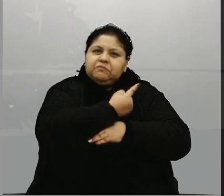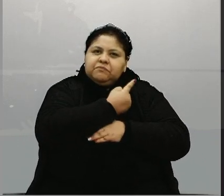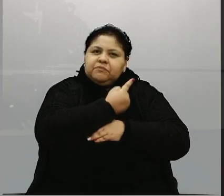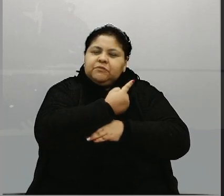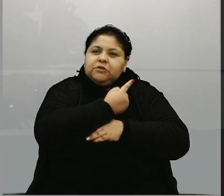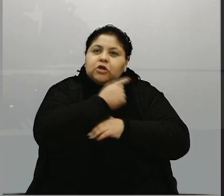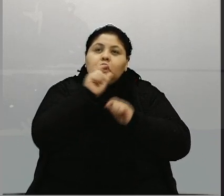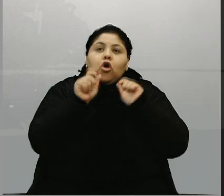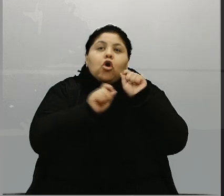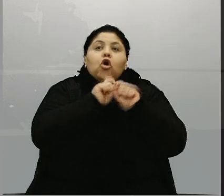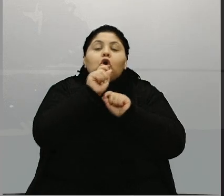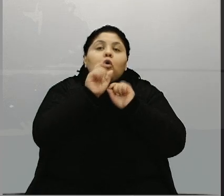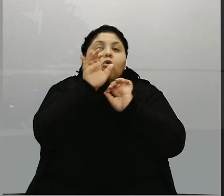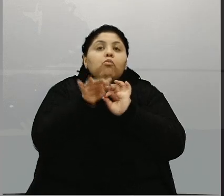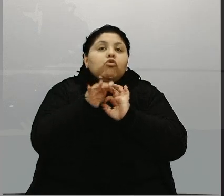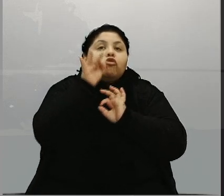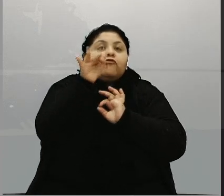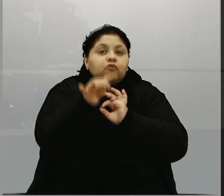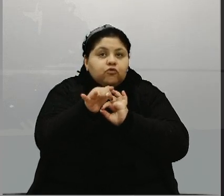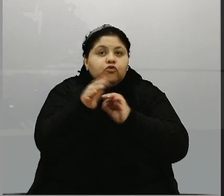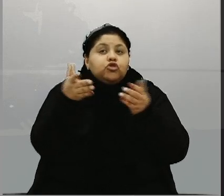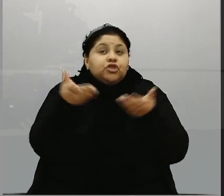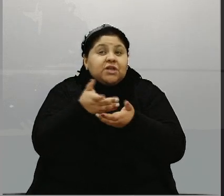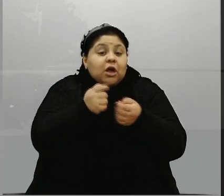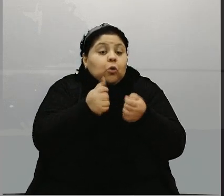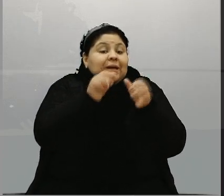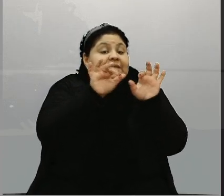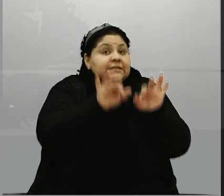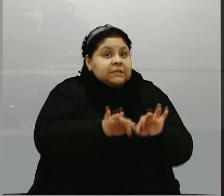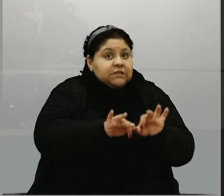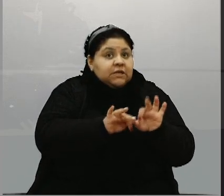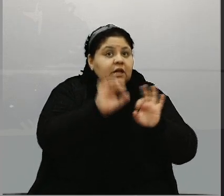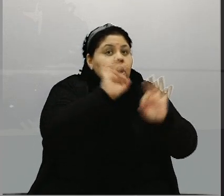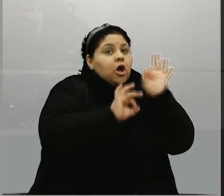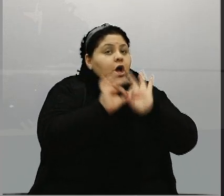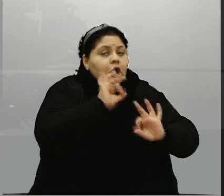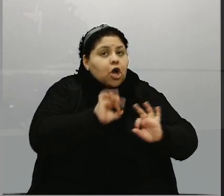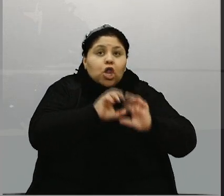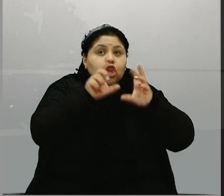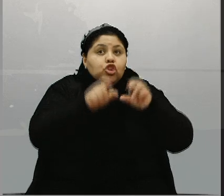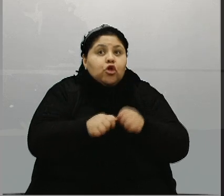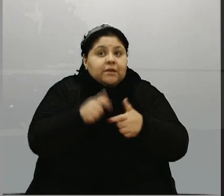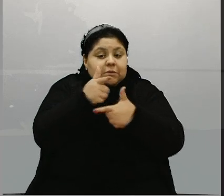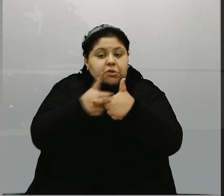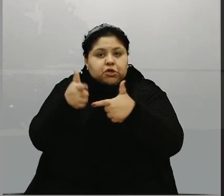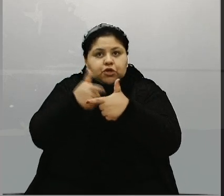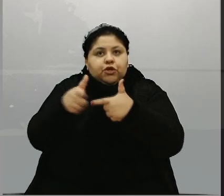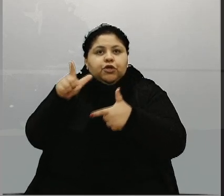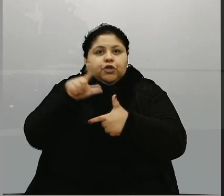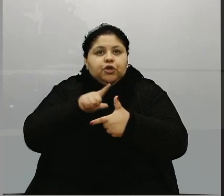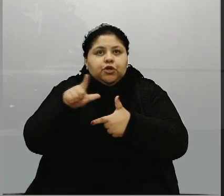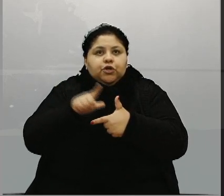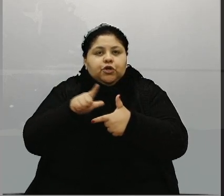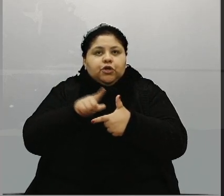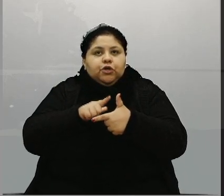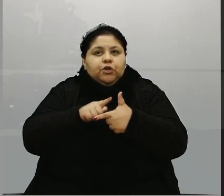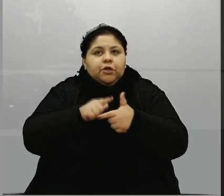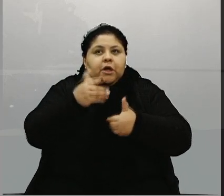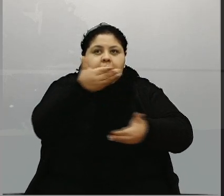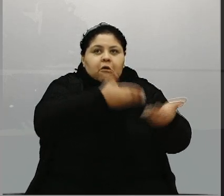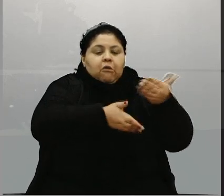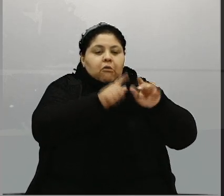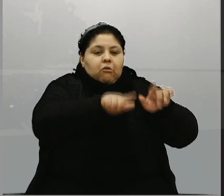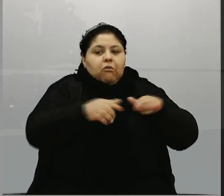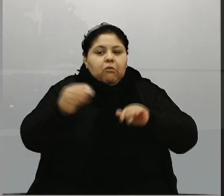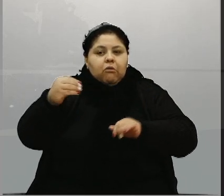de como ficará o nosso espaço. Nós já estamos na reta final da montagem de todas as divisórias, onde nós teremos consultório de psicologia, o